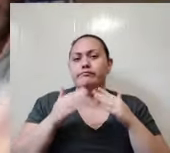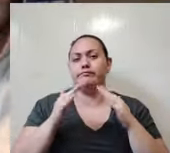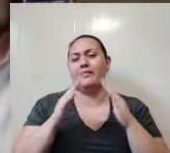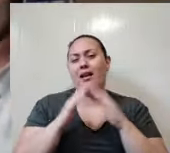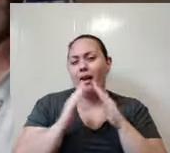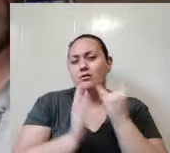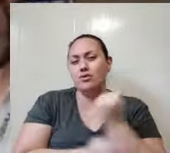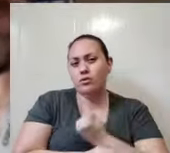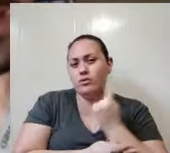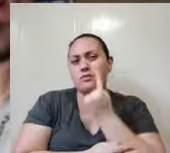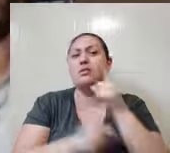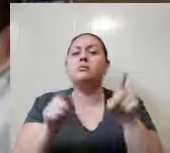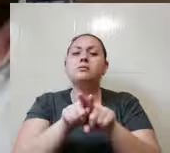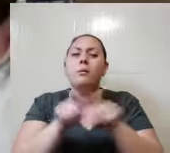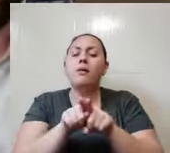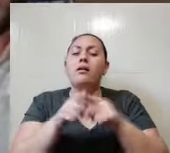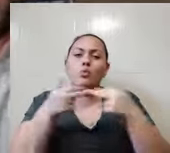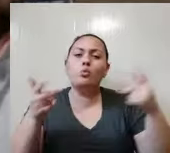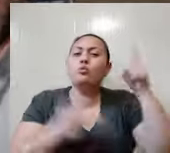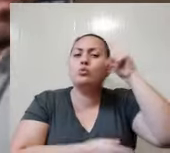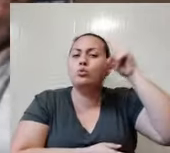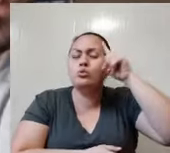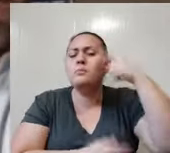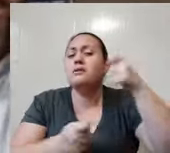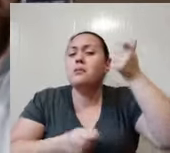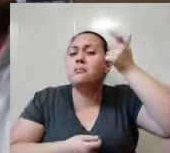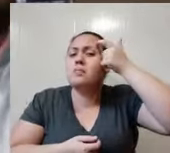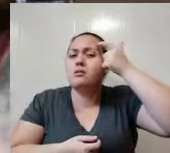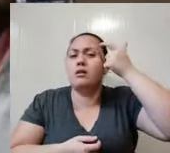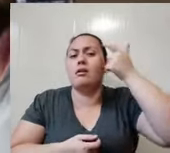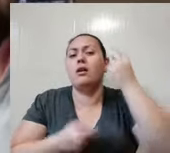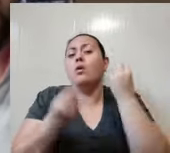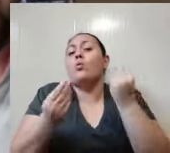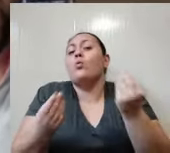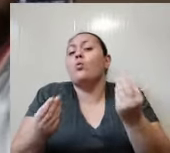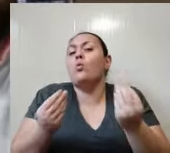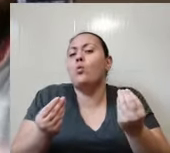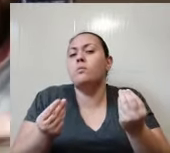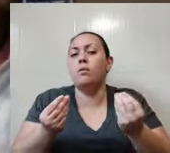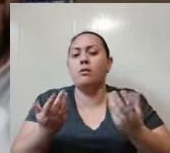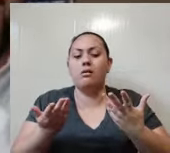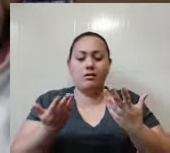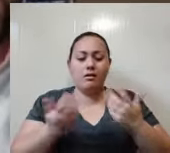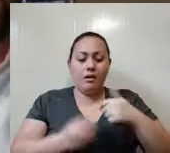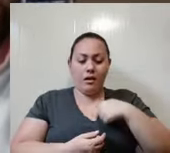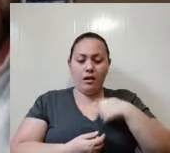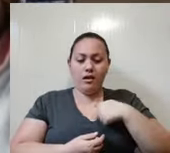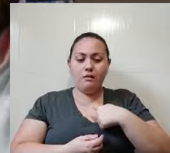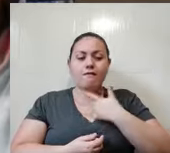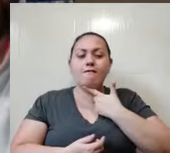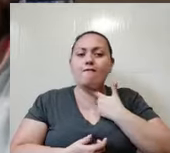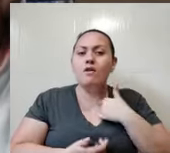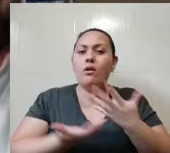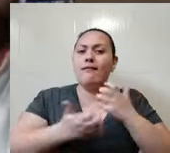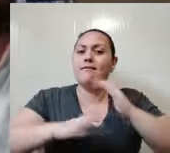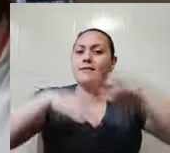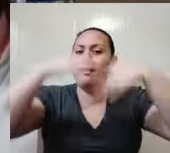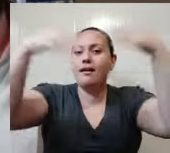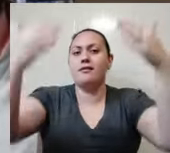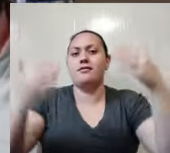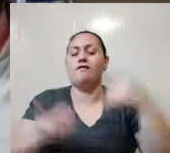Tanto nesse momento de isolamento, quanto no posterior a isso, no nosso dia a dia, como é que a gente pode